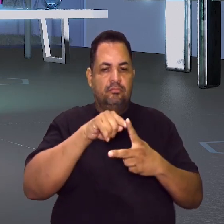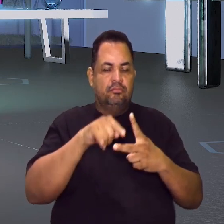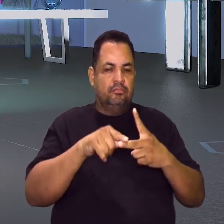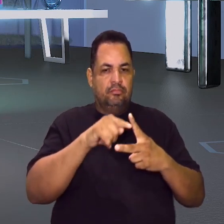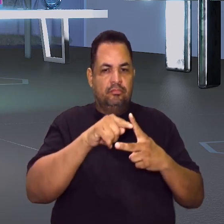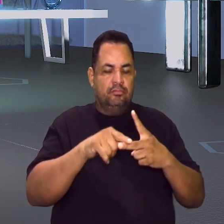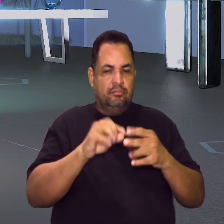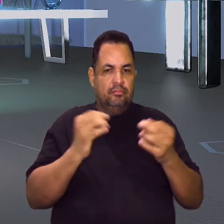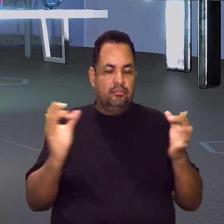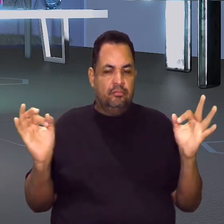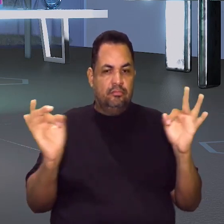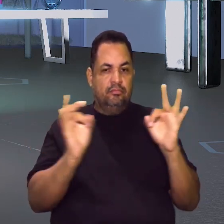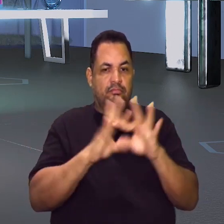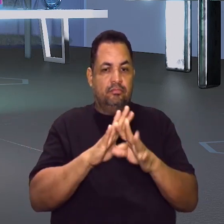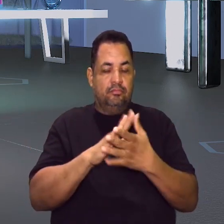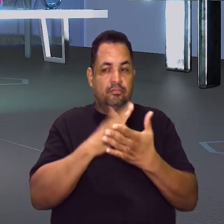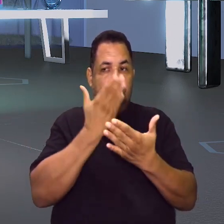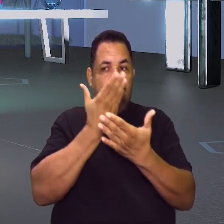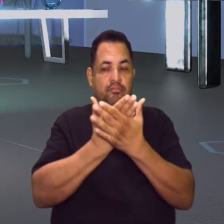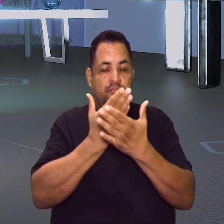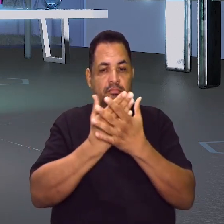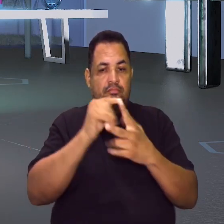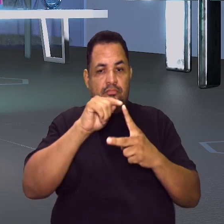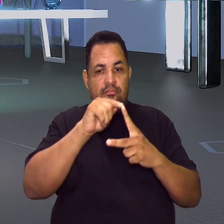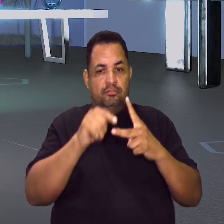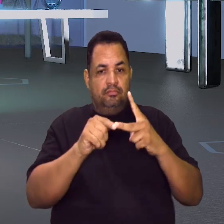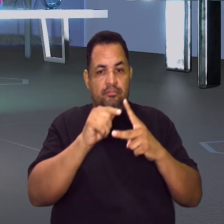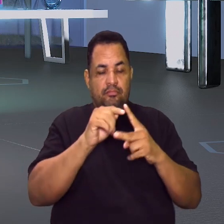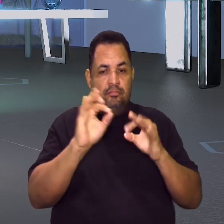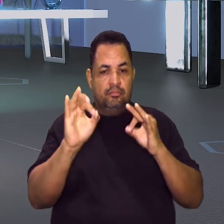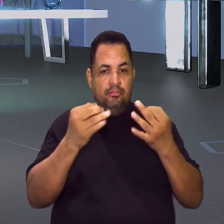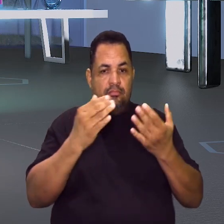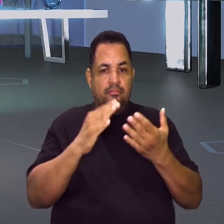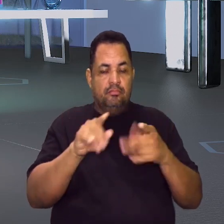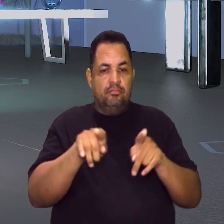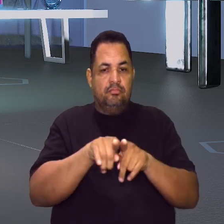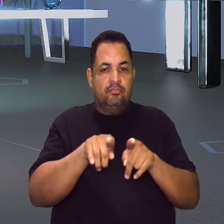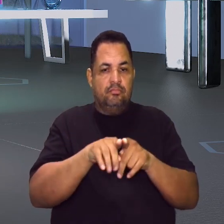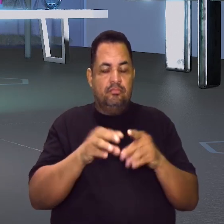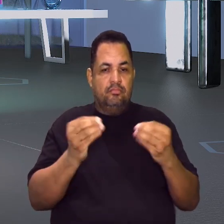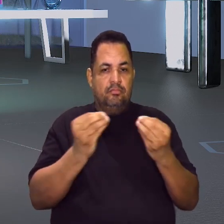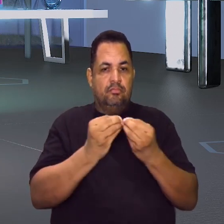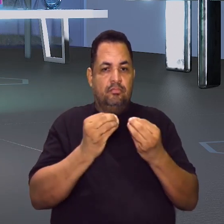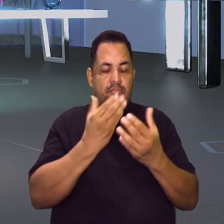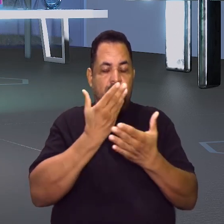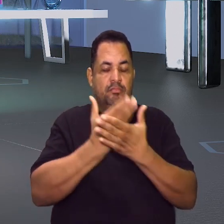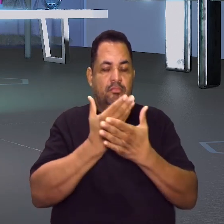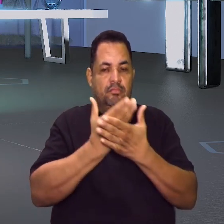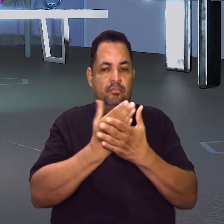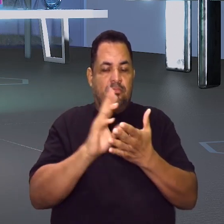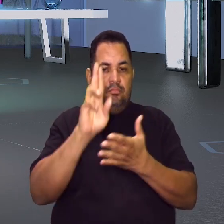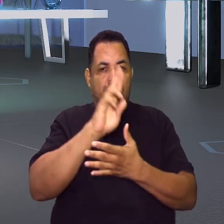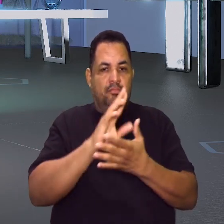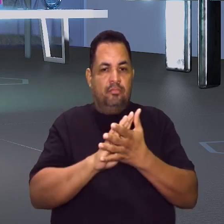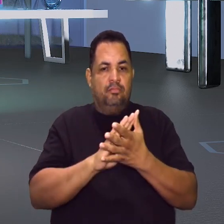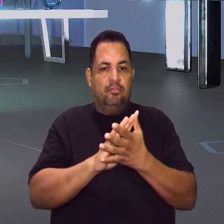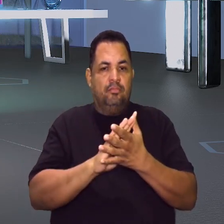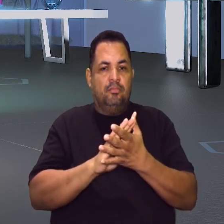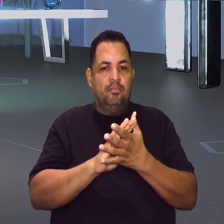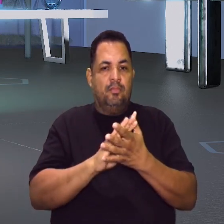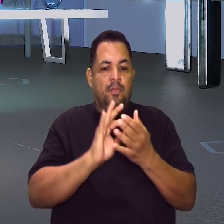ângulos. Portanto, se eu vou estudar o ângulo dos ligantes de uma molécula, eu estudo através da geometria